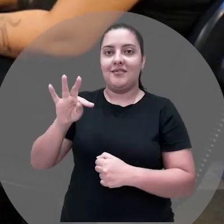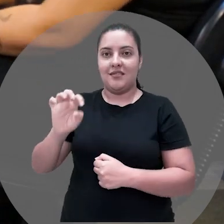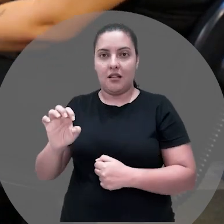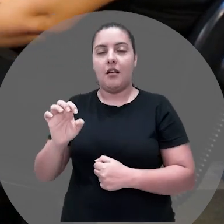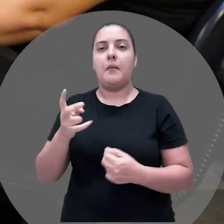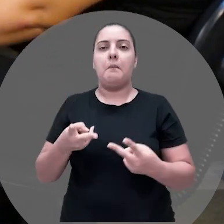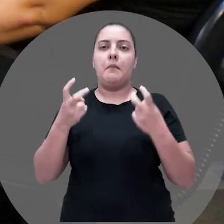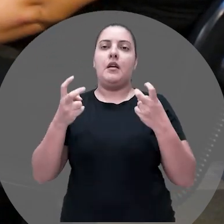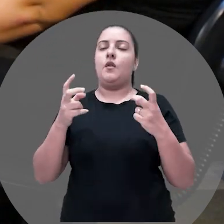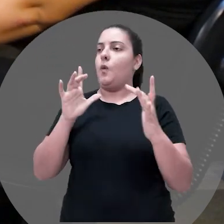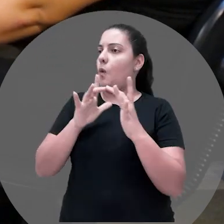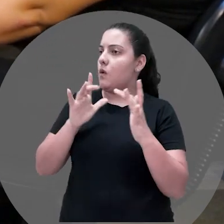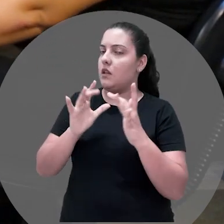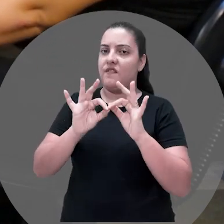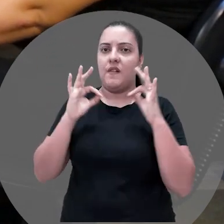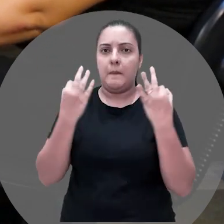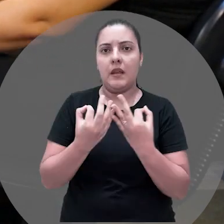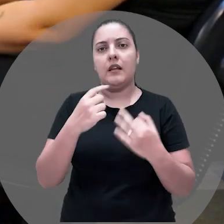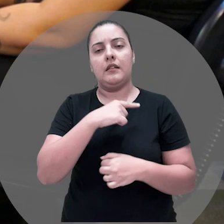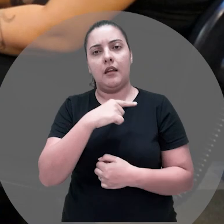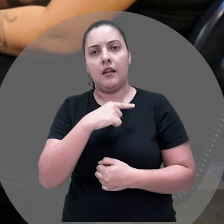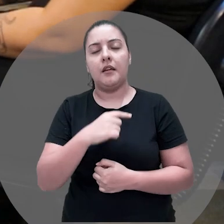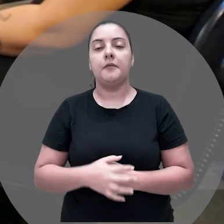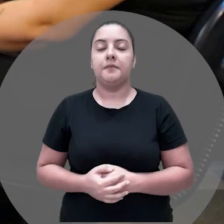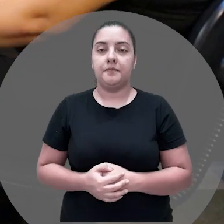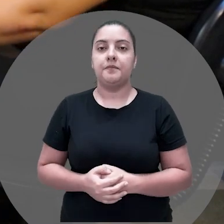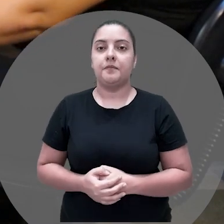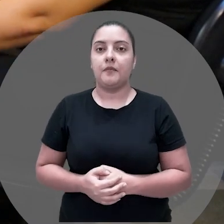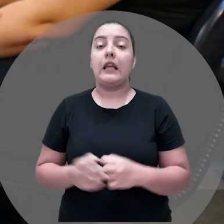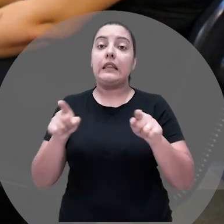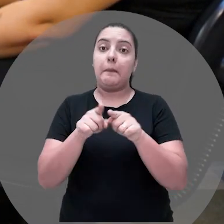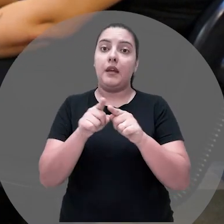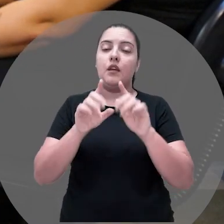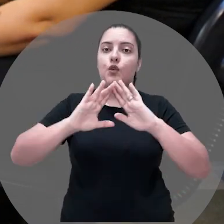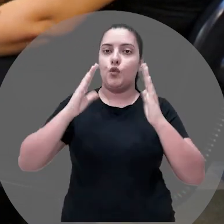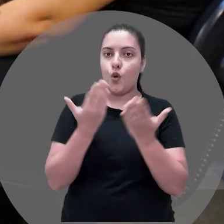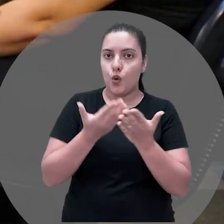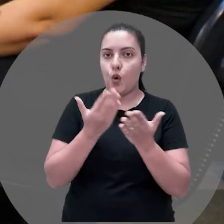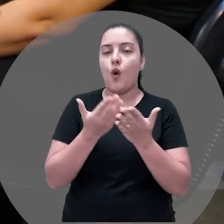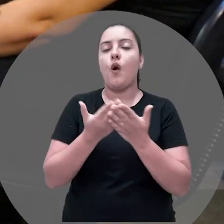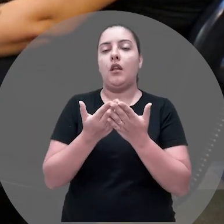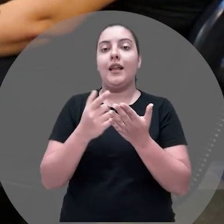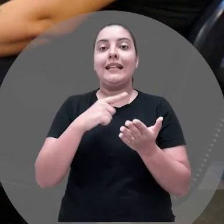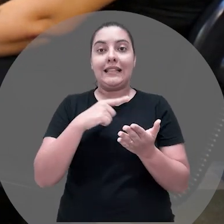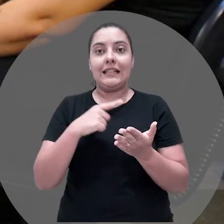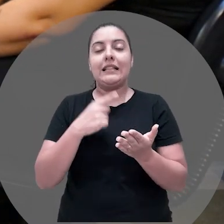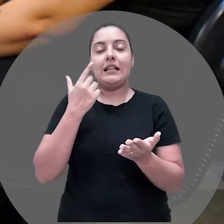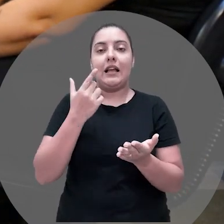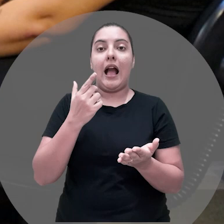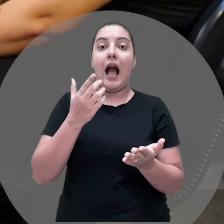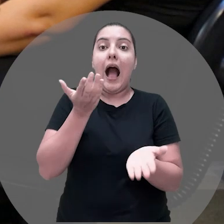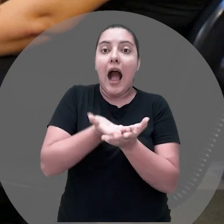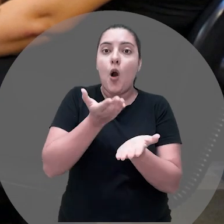e a gente observa tá ali em contato com as famílias as escolas mesmo as escolas